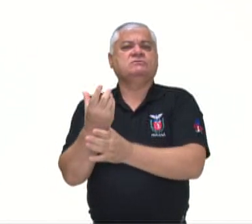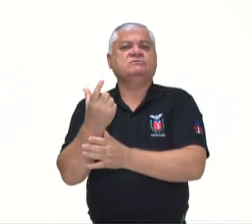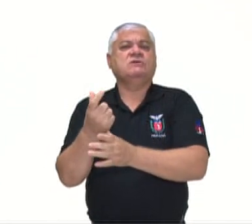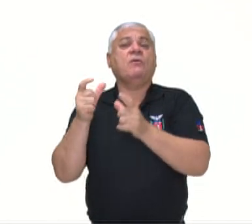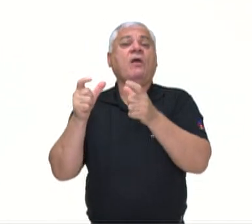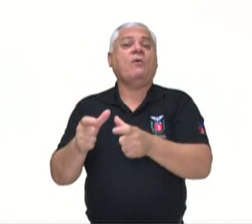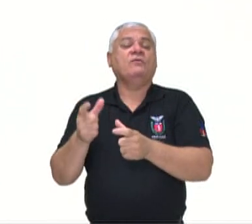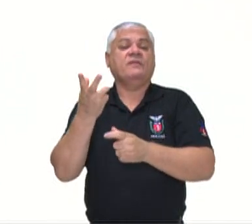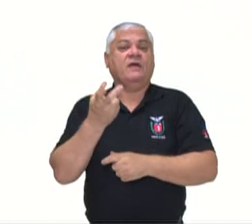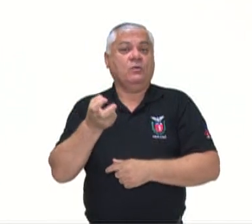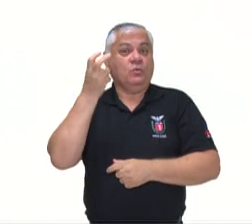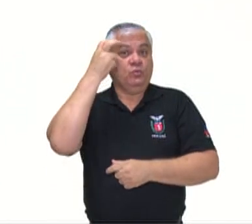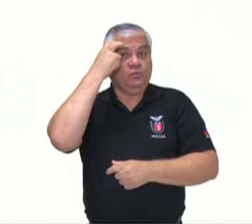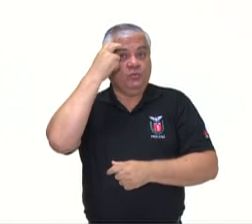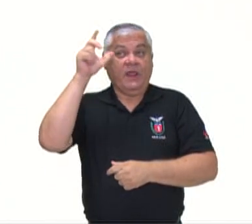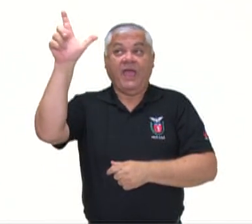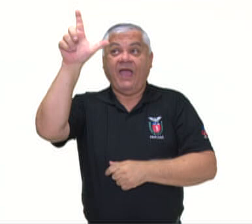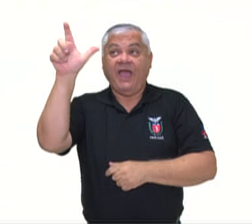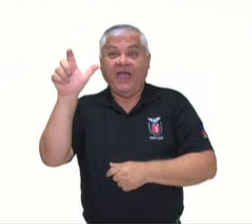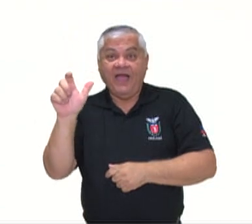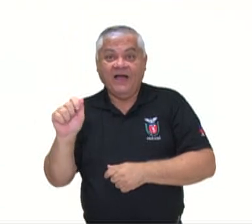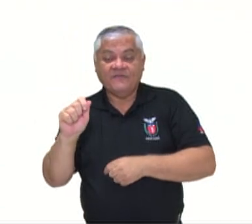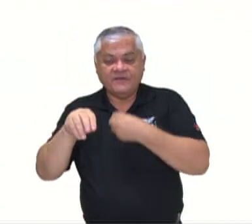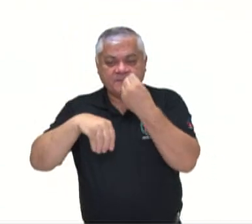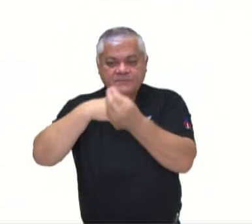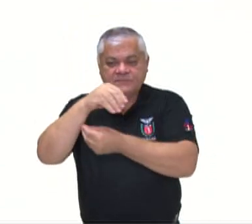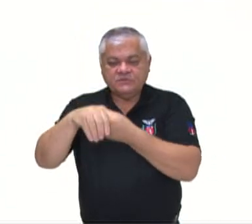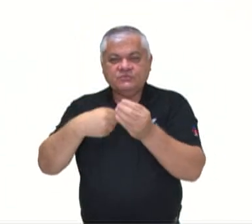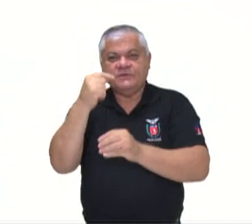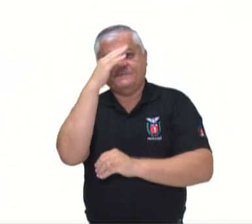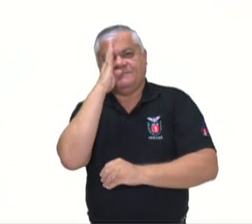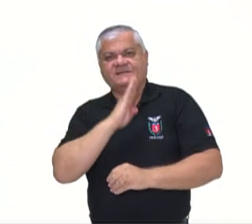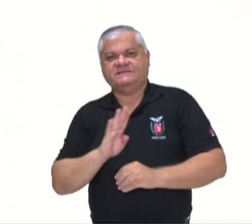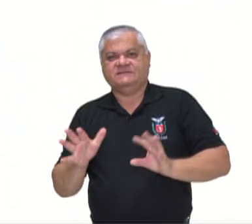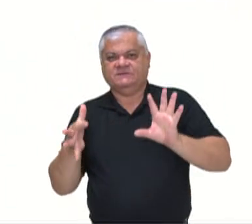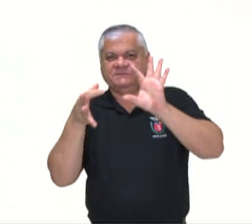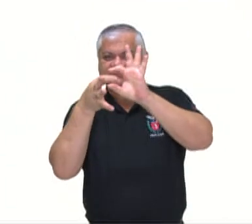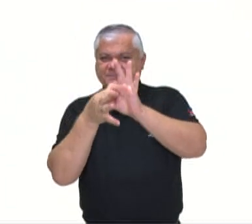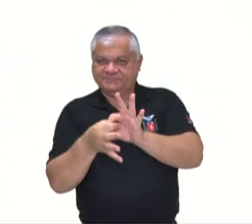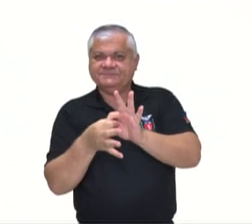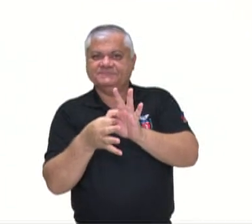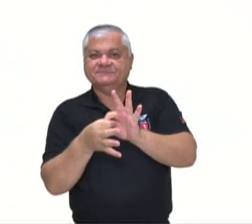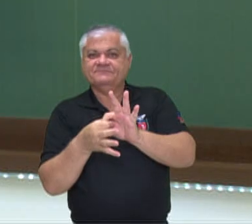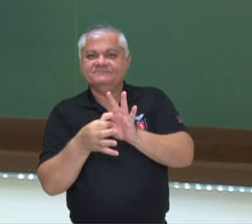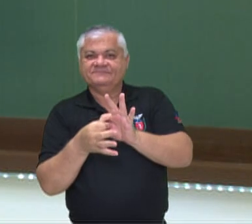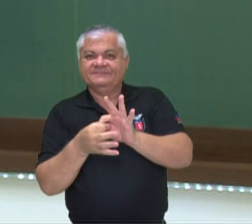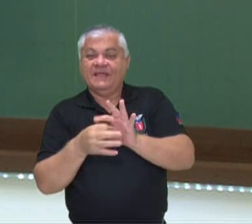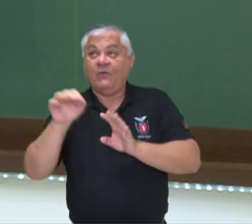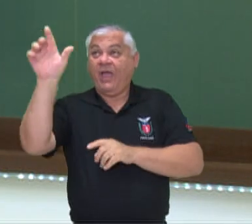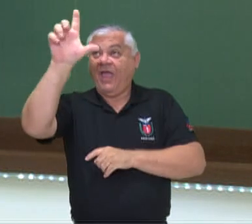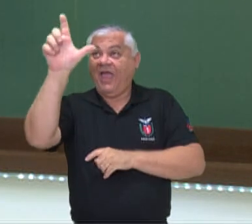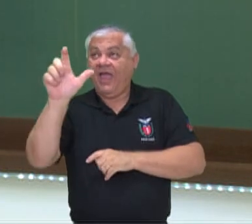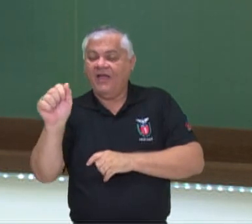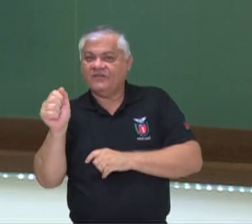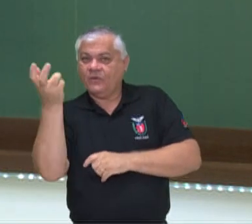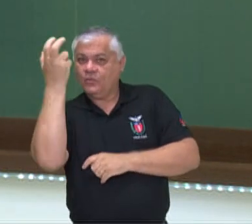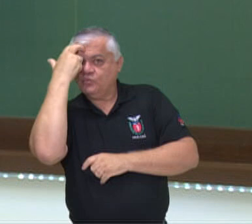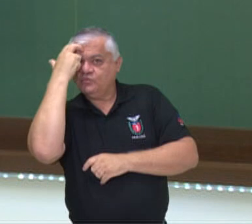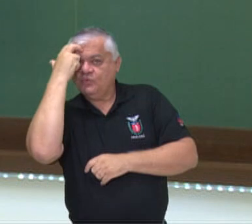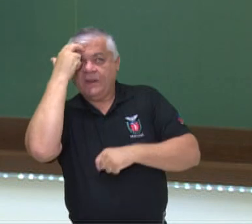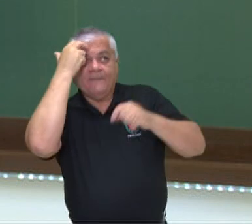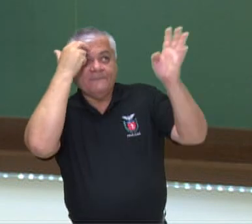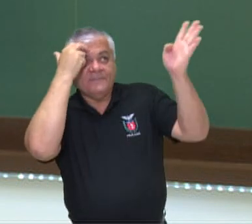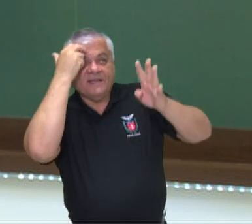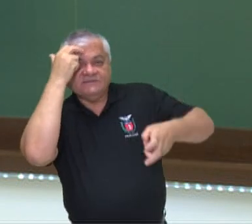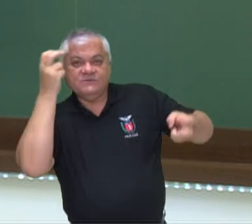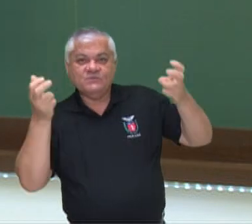na cultura afro-brasileira, aquela cultura que mistura uma matriz africana, porque tem